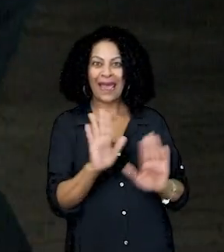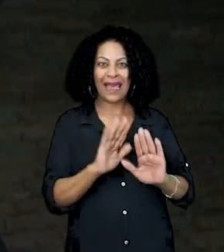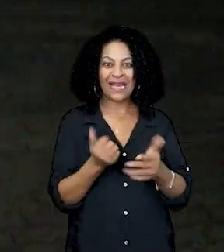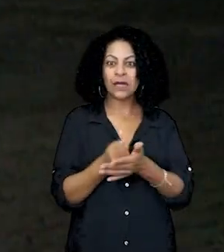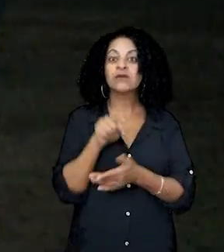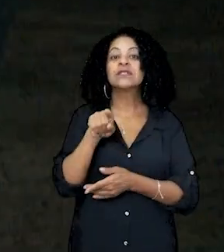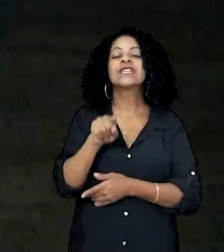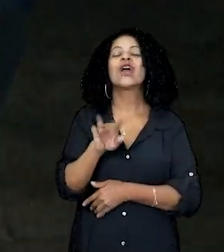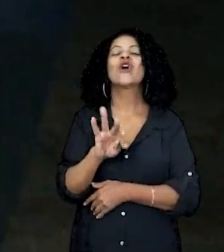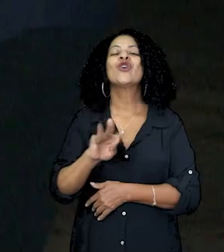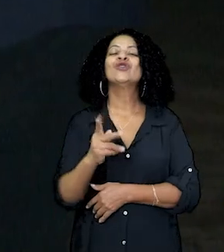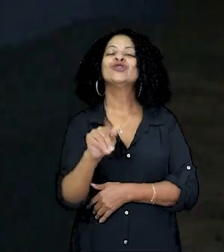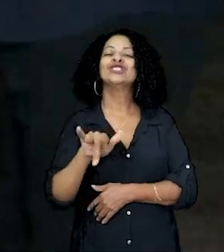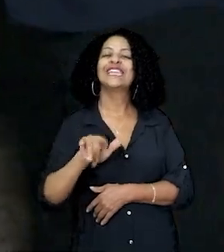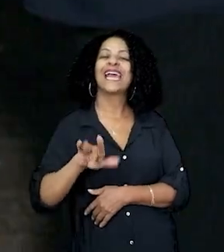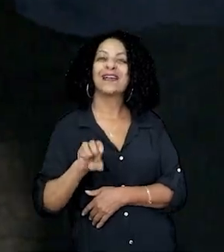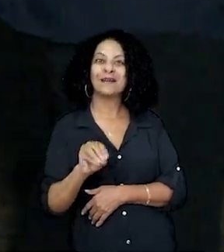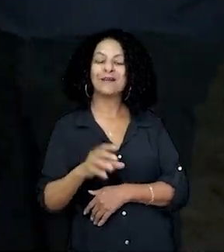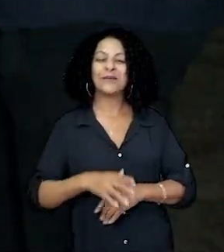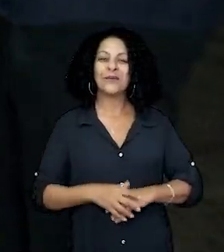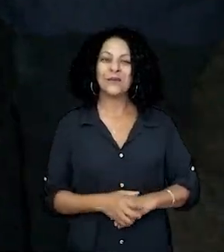Olá, você é o? Tiago.